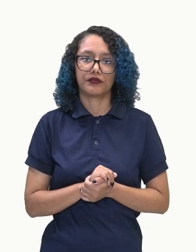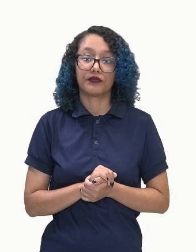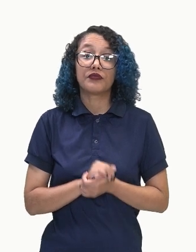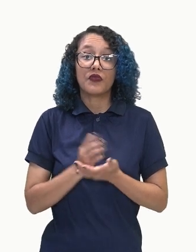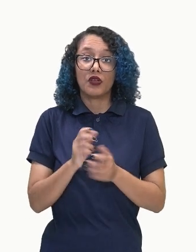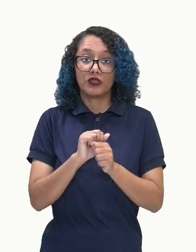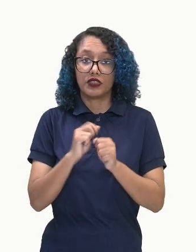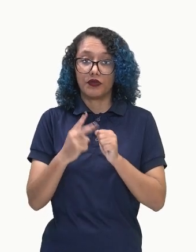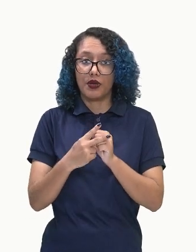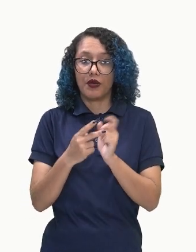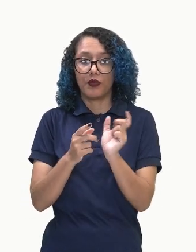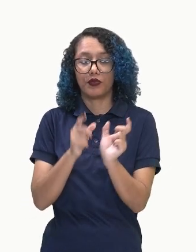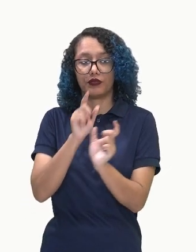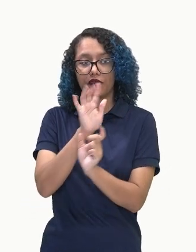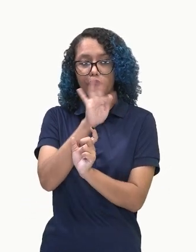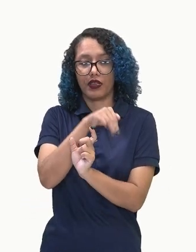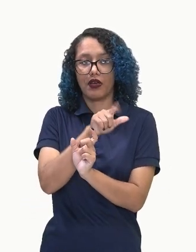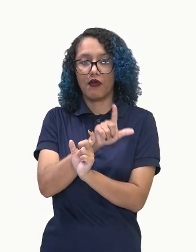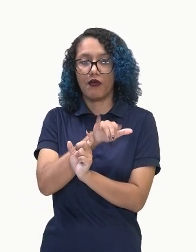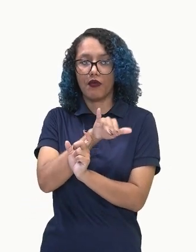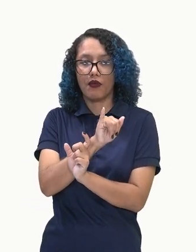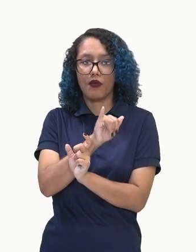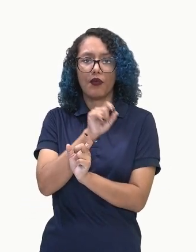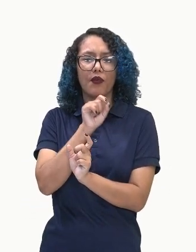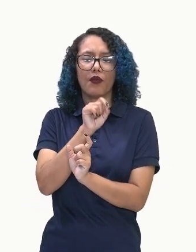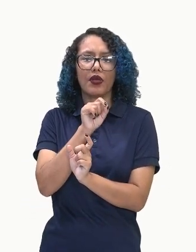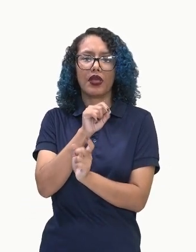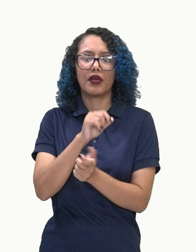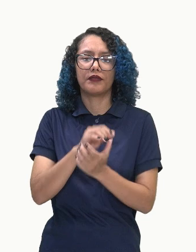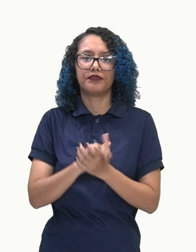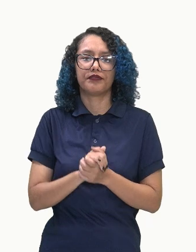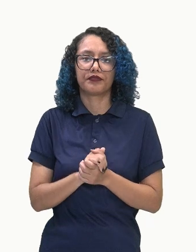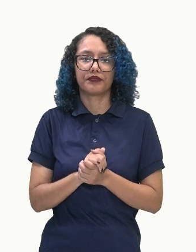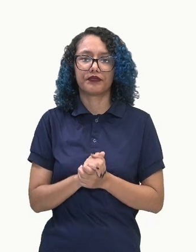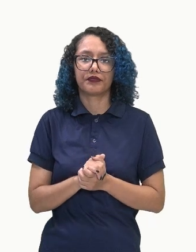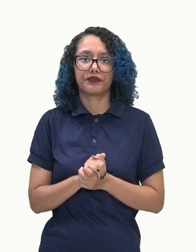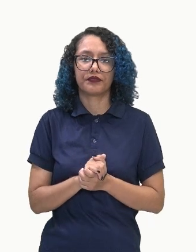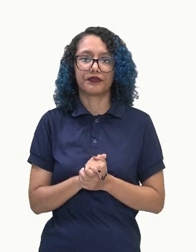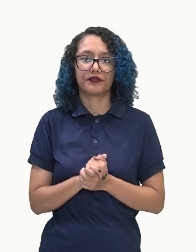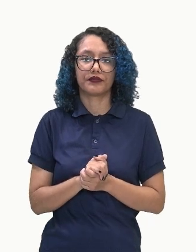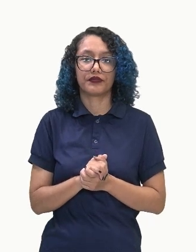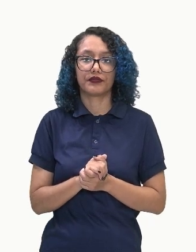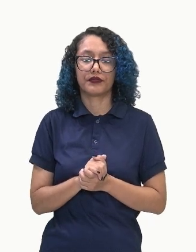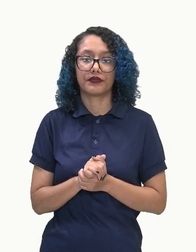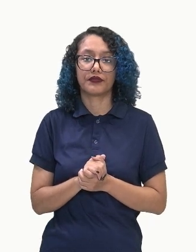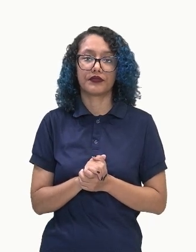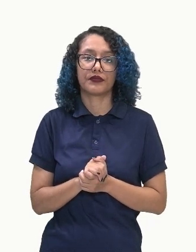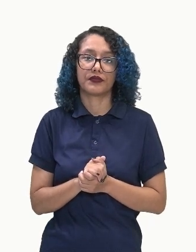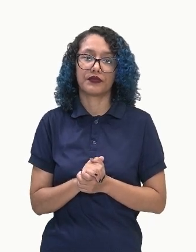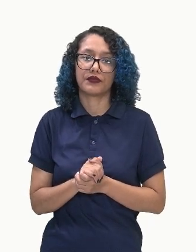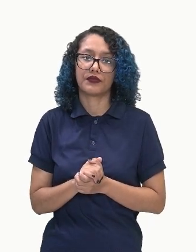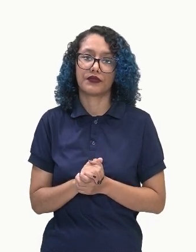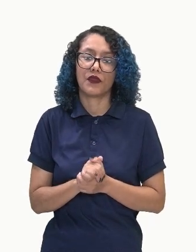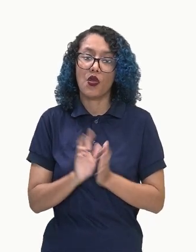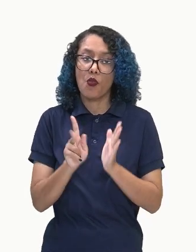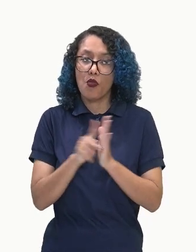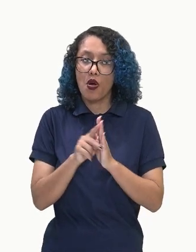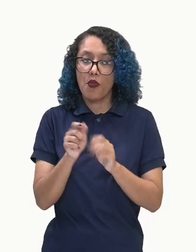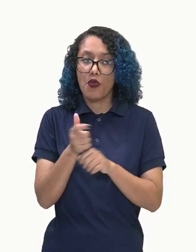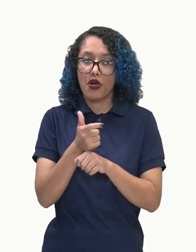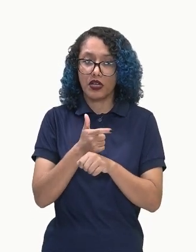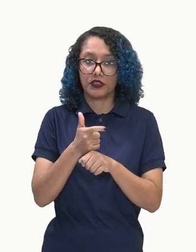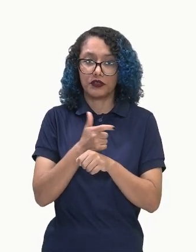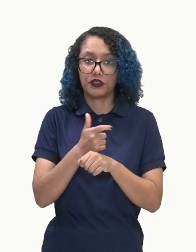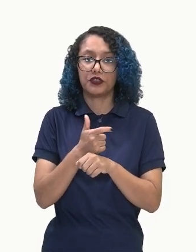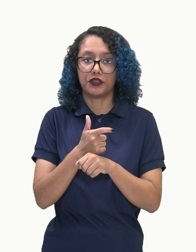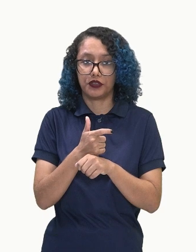Advérbios com terminação em ly. Os advérbios que terminam em ly são normalmente oriundos de adjetivos e são